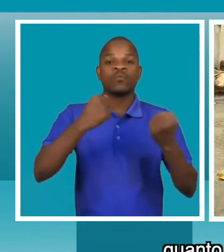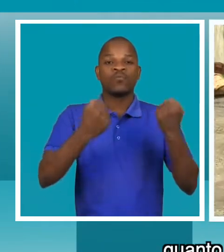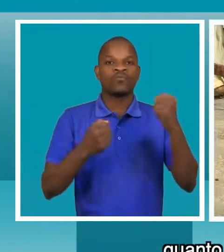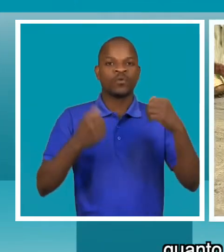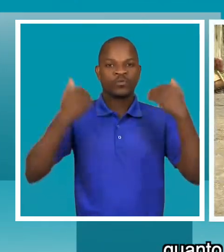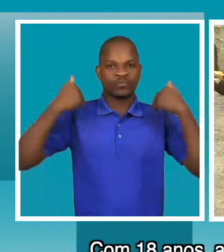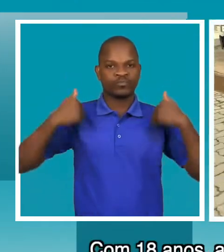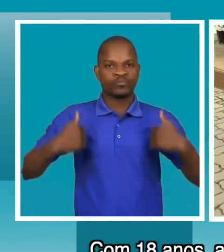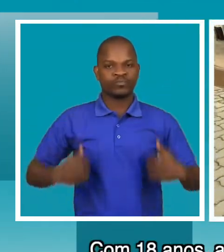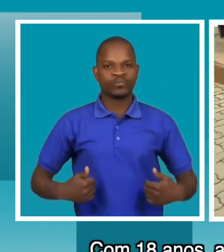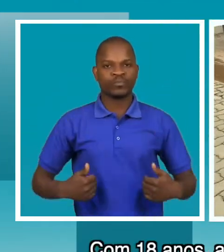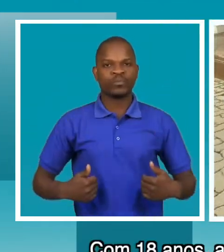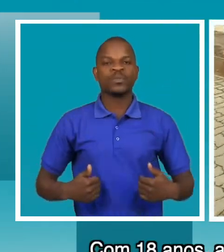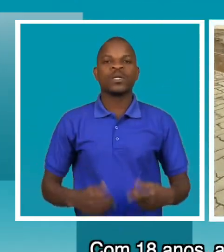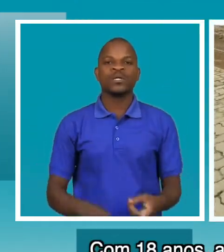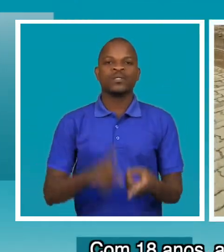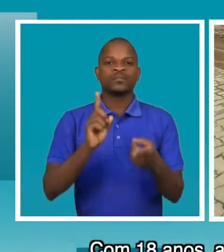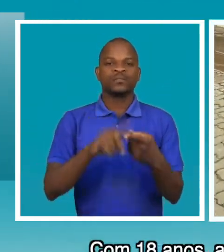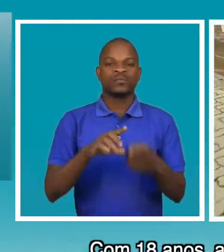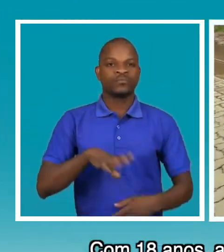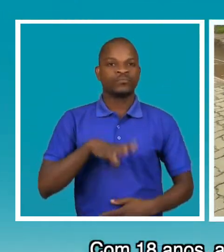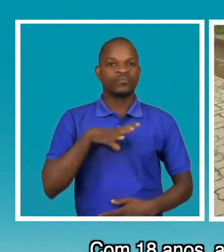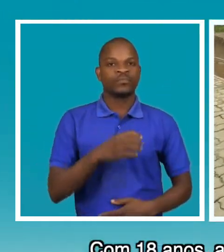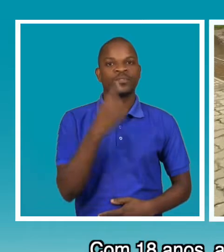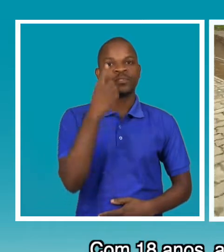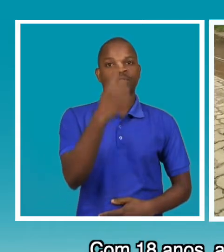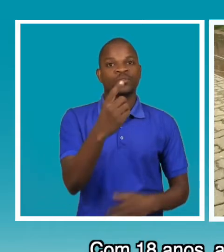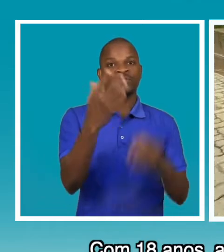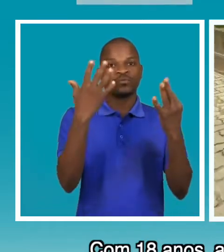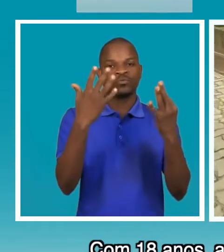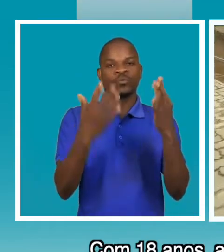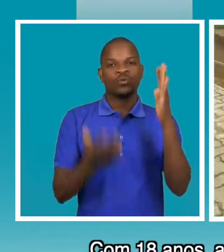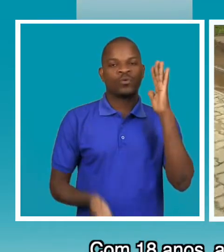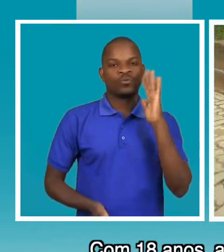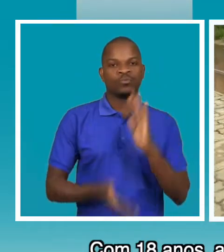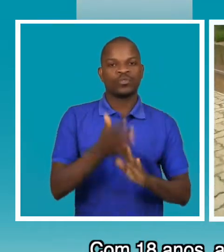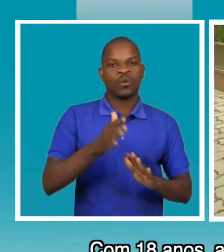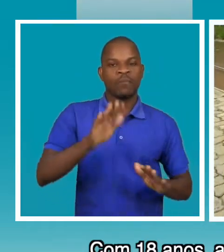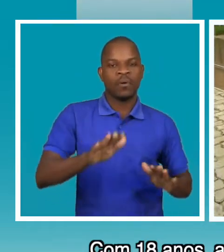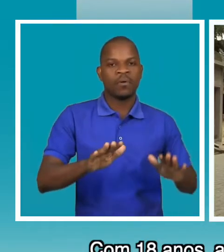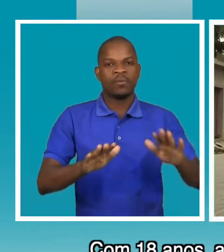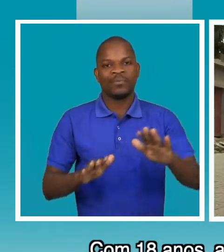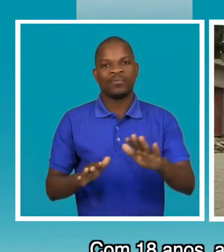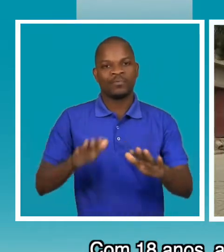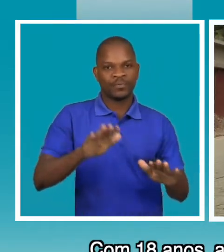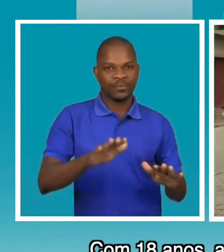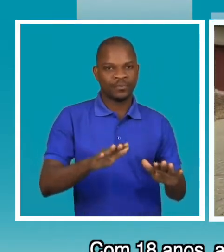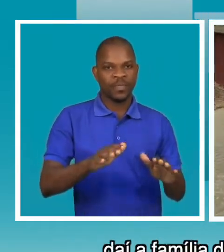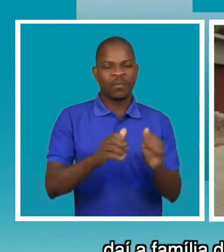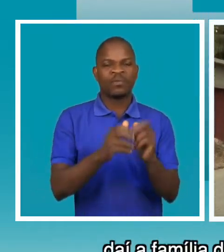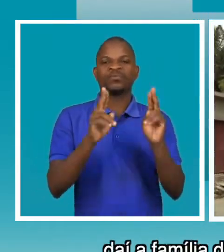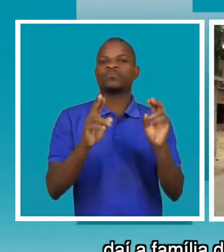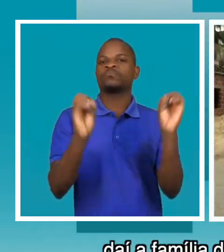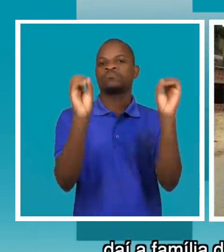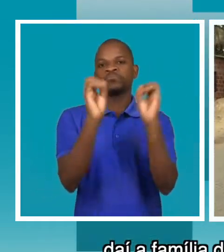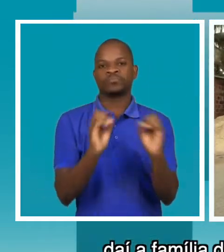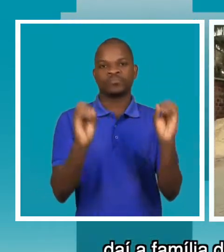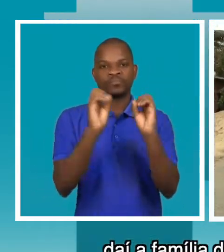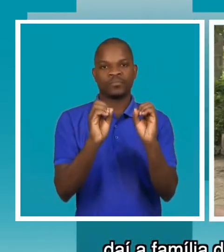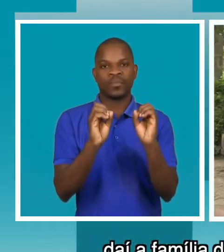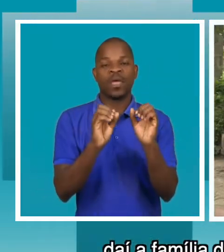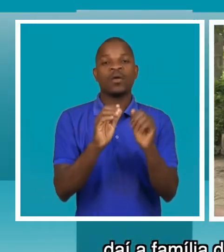movimentos posturais, com os meus 18 anos, já estava andando com uma posição de gata, que não era